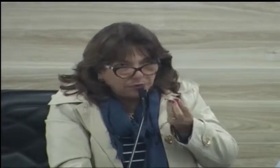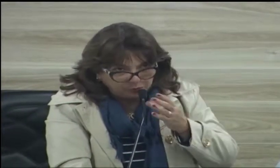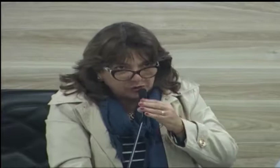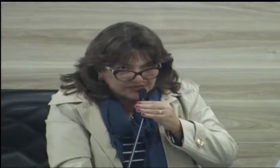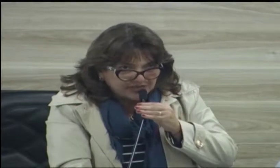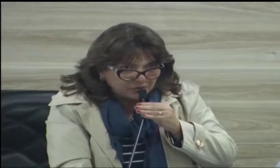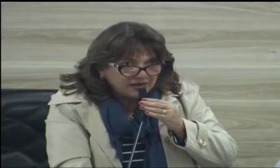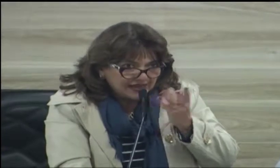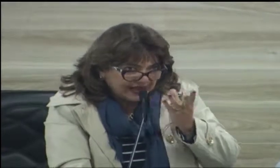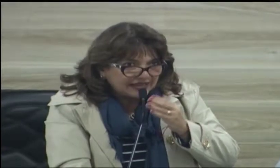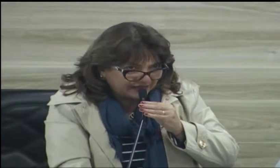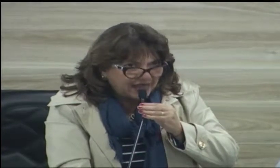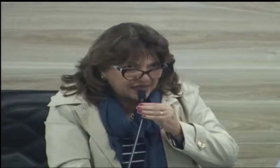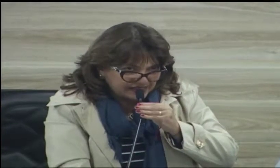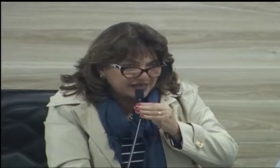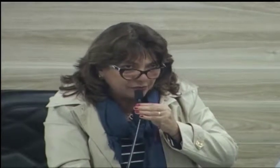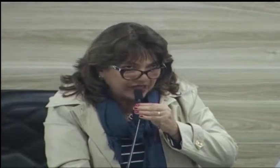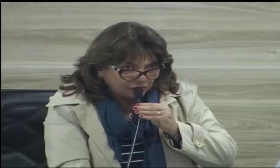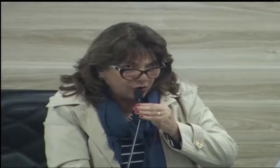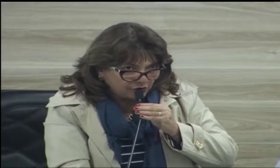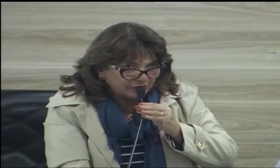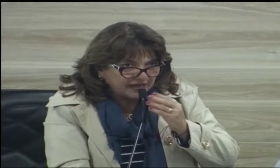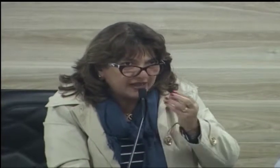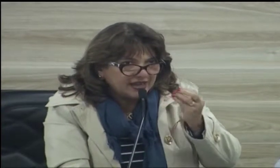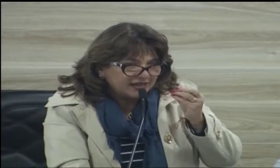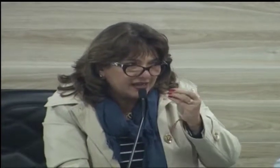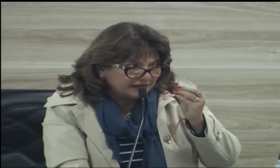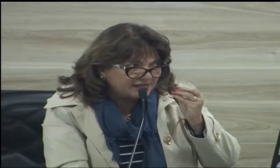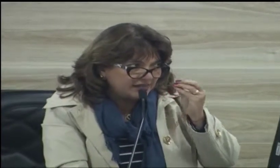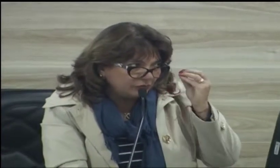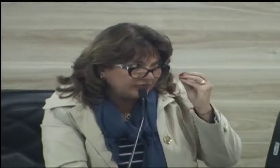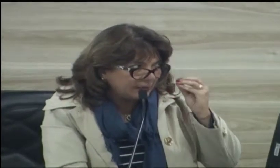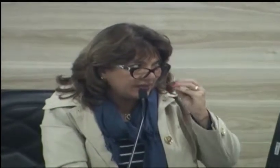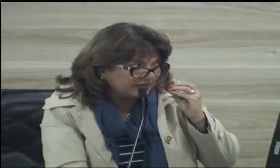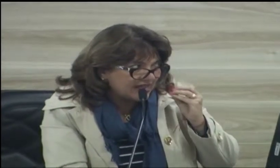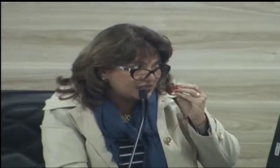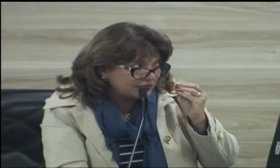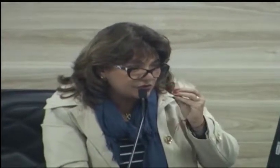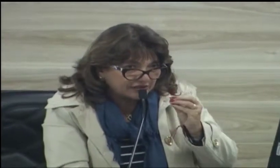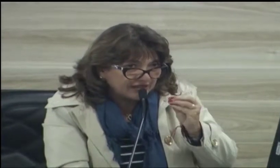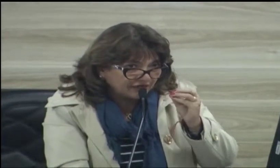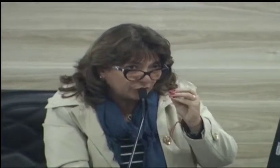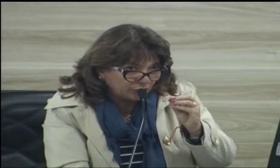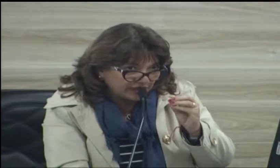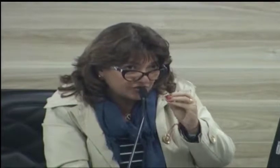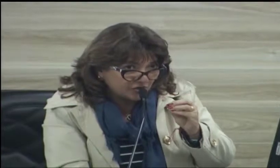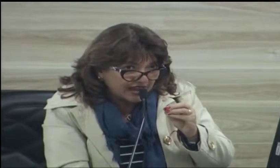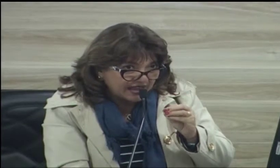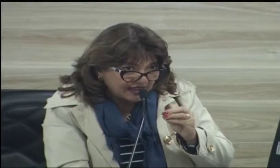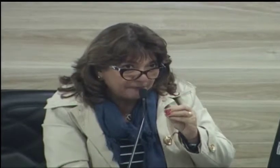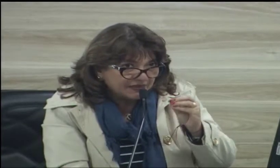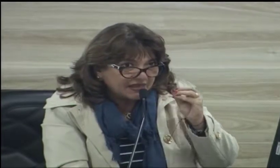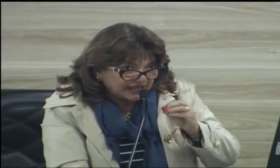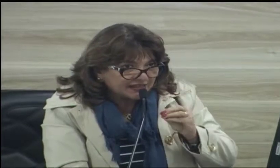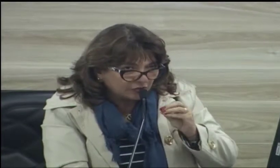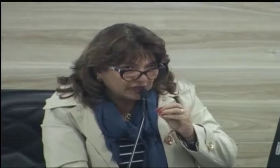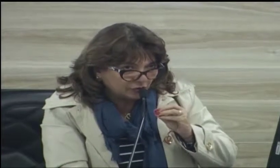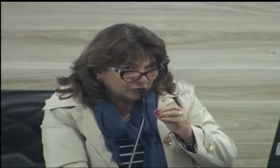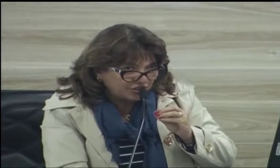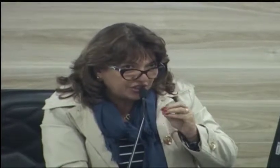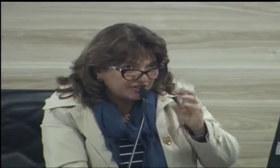pequena proporção, ela tem esse ambulatório, que antes, há um tempo atrás, funcionava a doutora Soraya, que